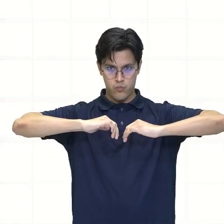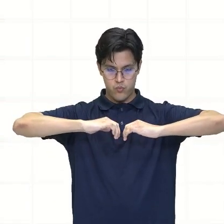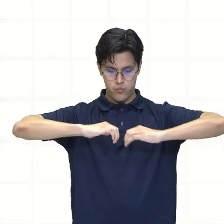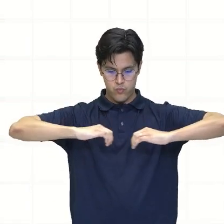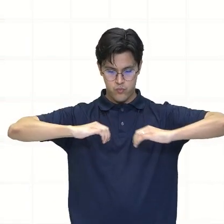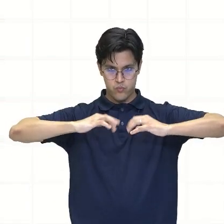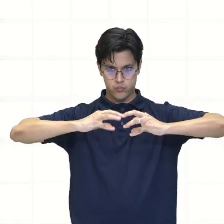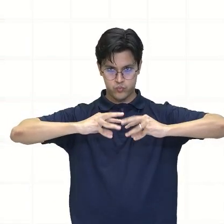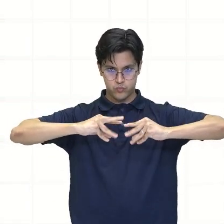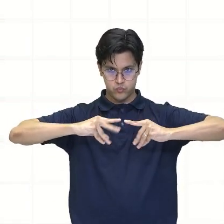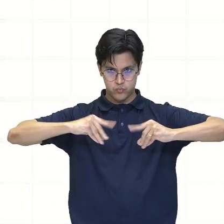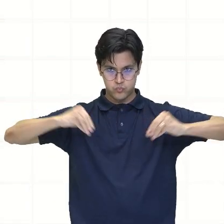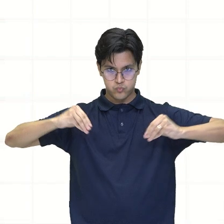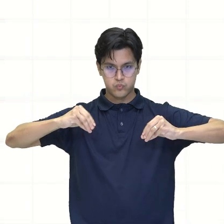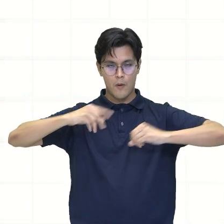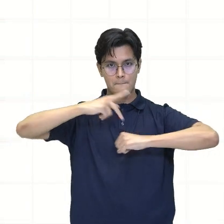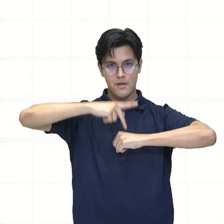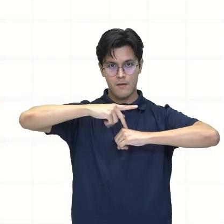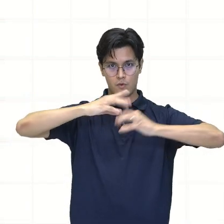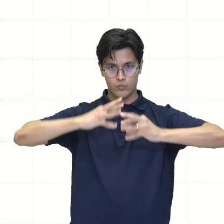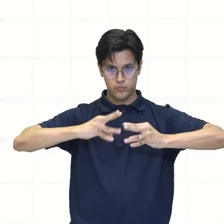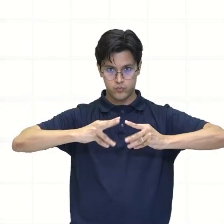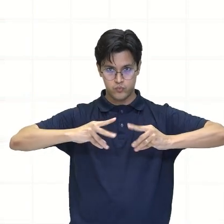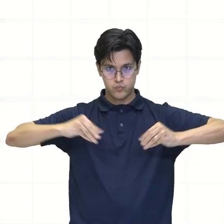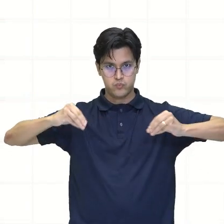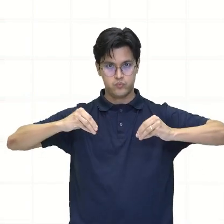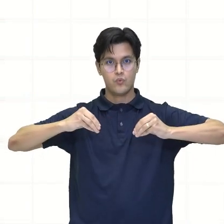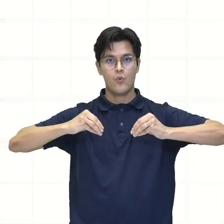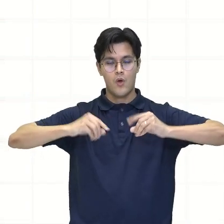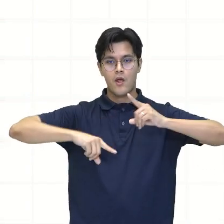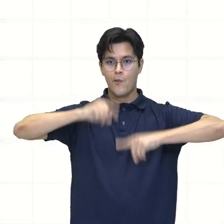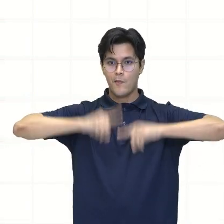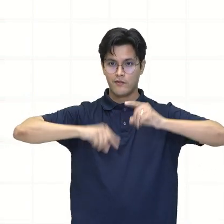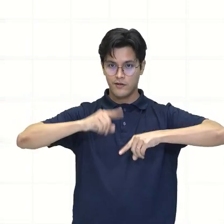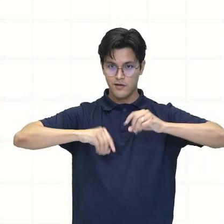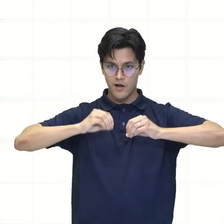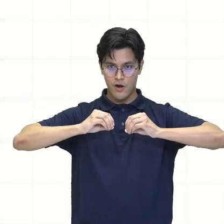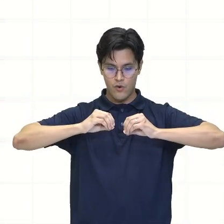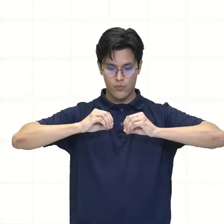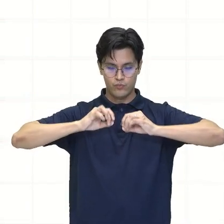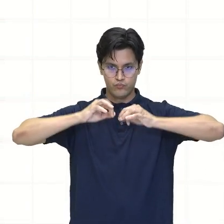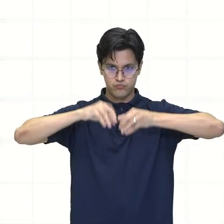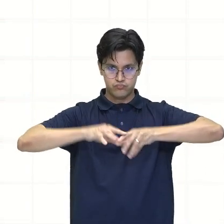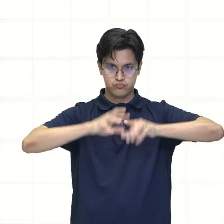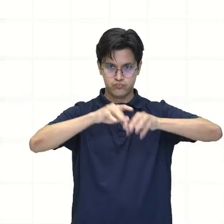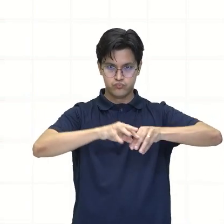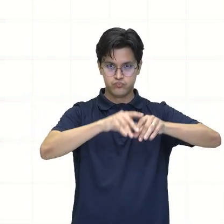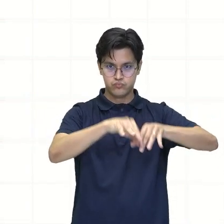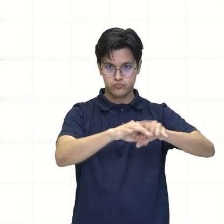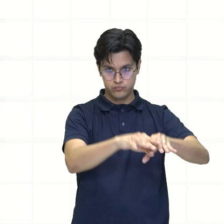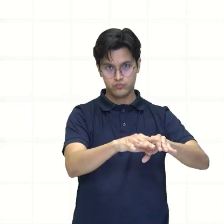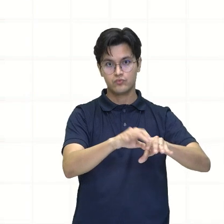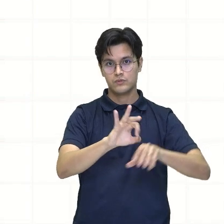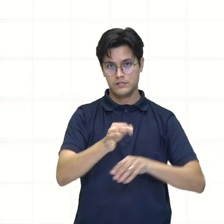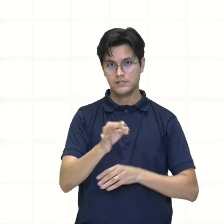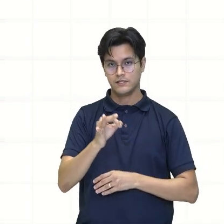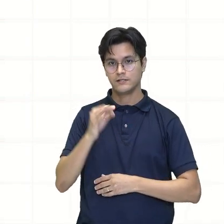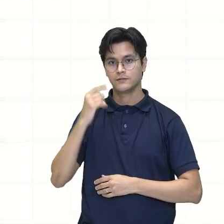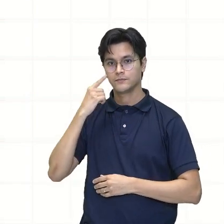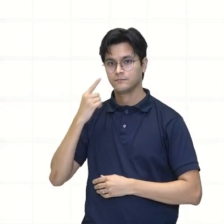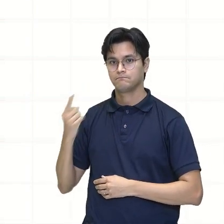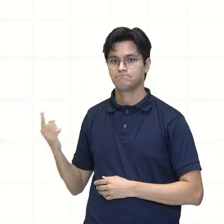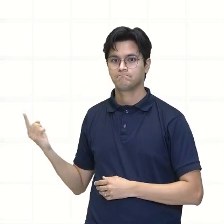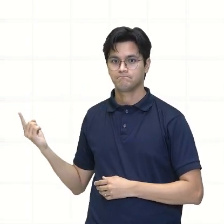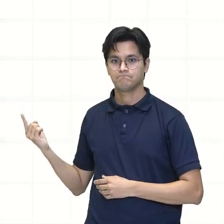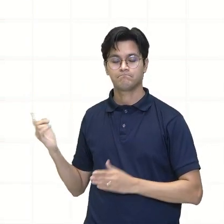daquela rocha, e ali esse material que está presente ali naquela rocha, ele vai ser removido, né? Então,